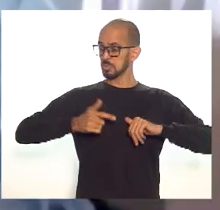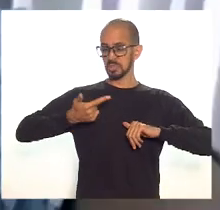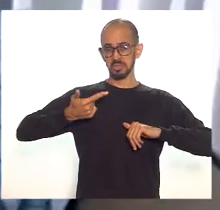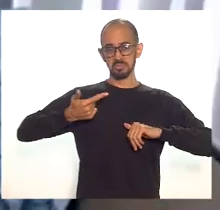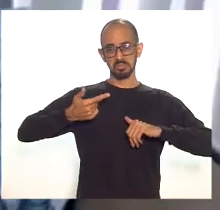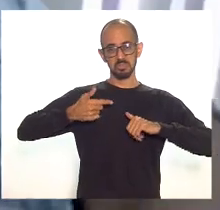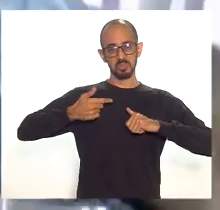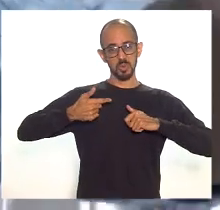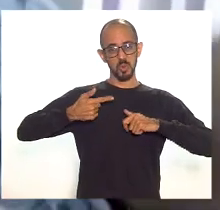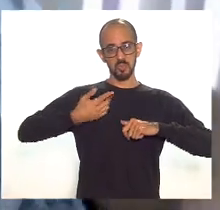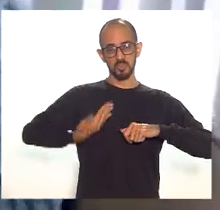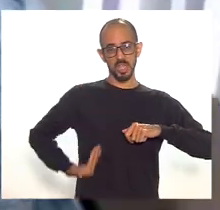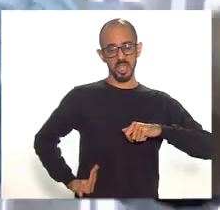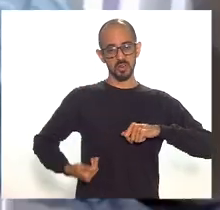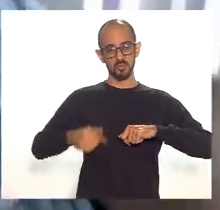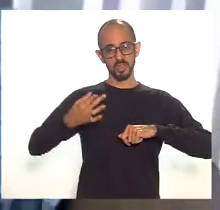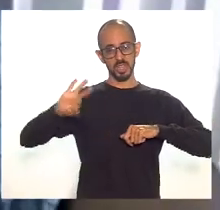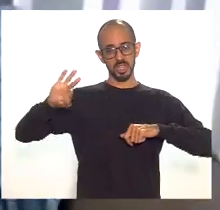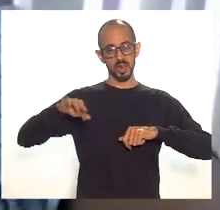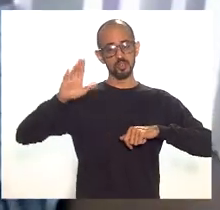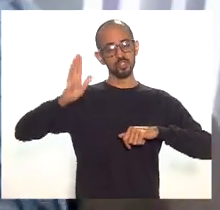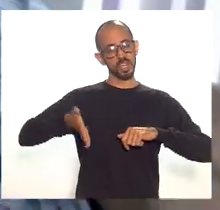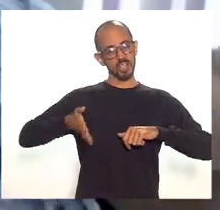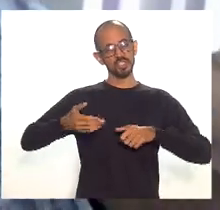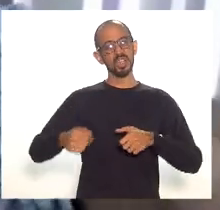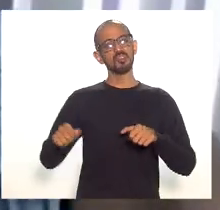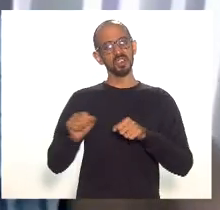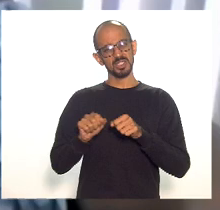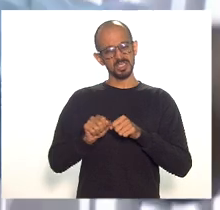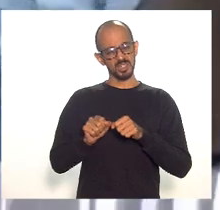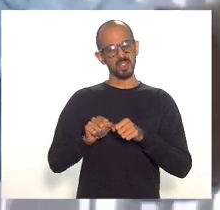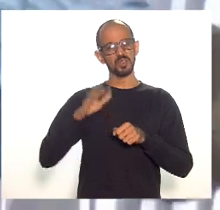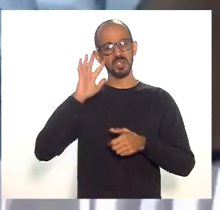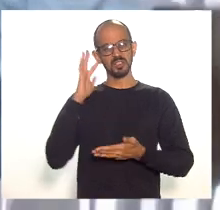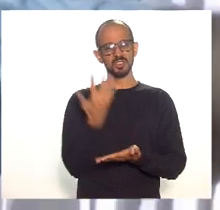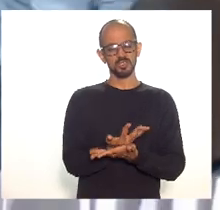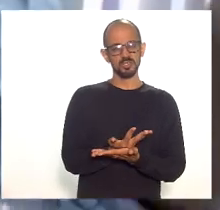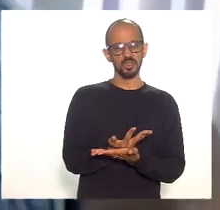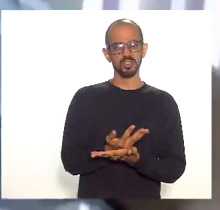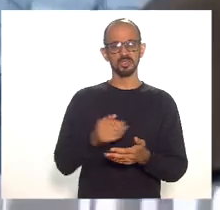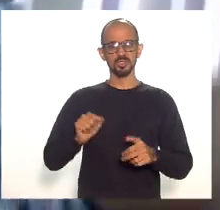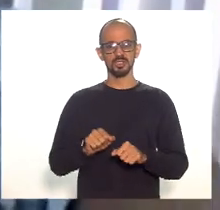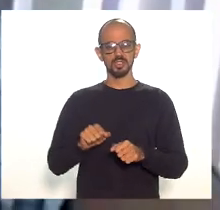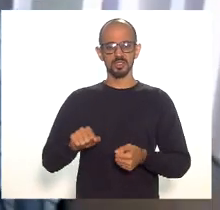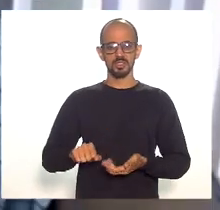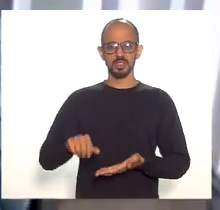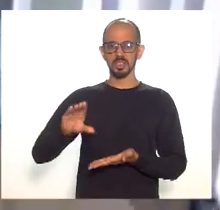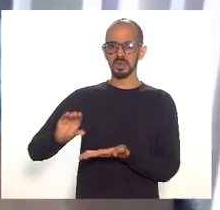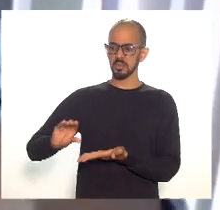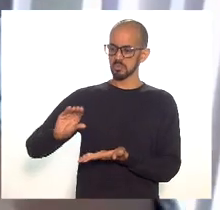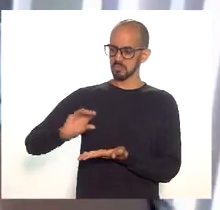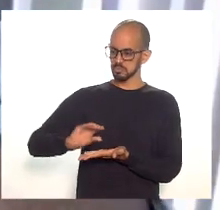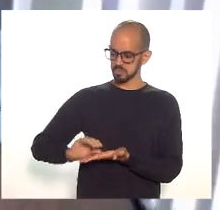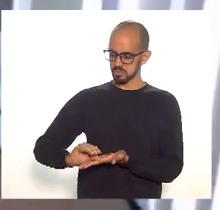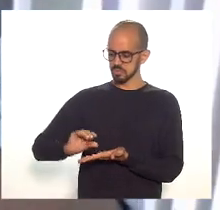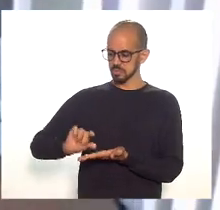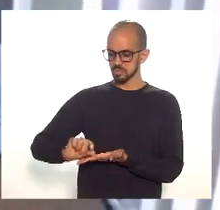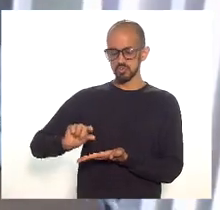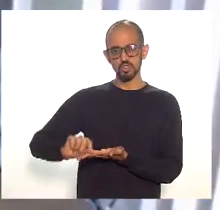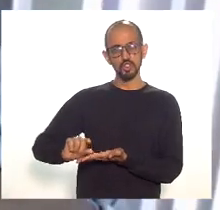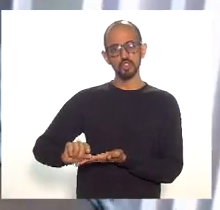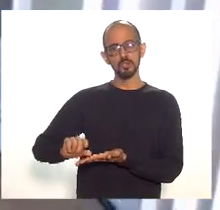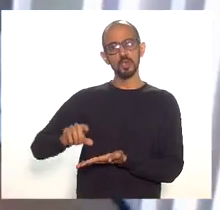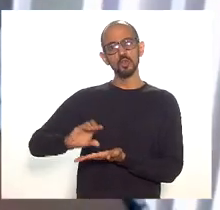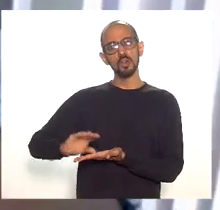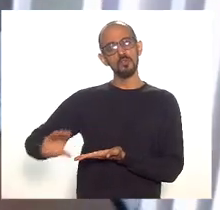já vinha adotando decisões que repercutiam no subfinanciamento do SUS. Aliás, apontou isso muito bem